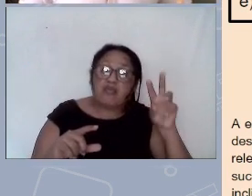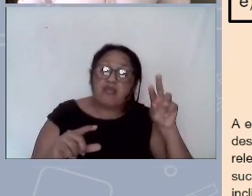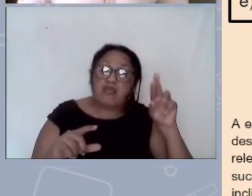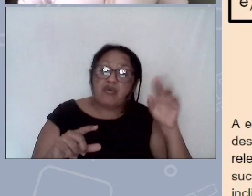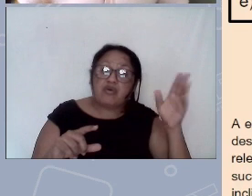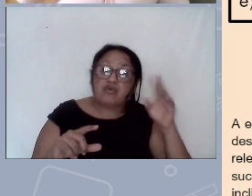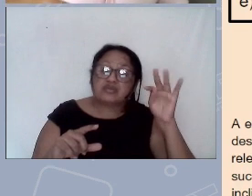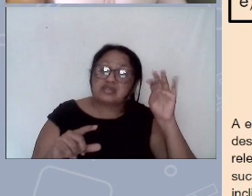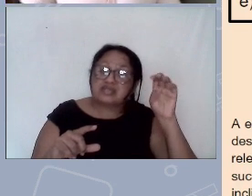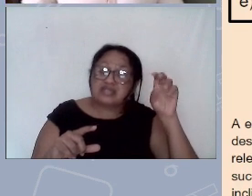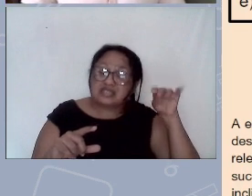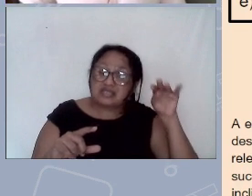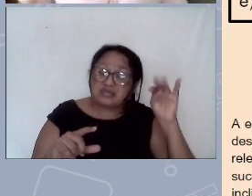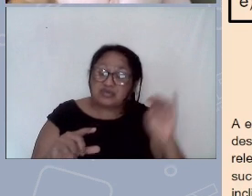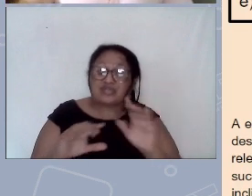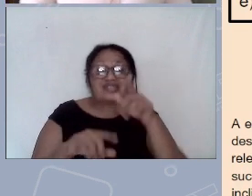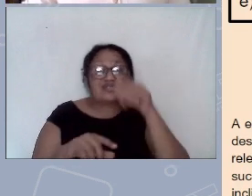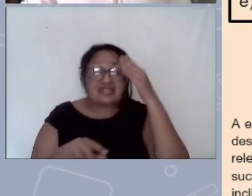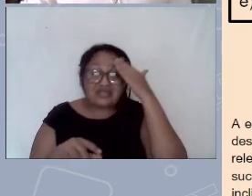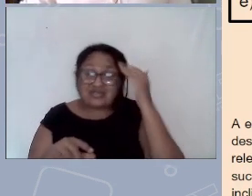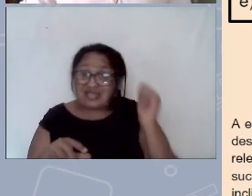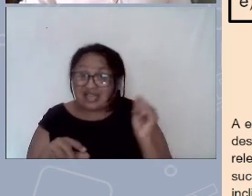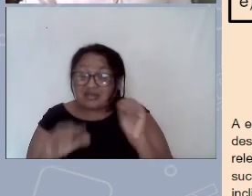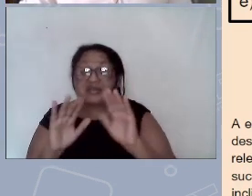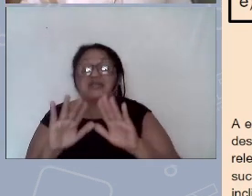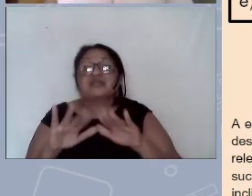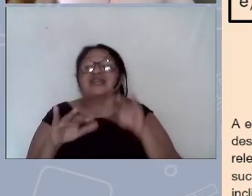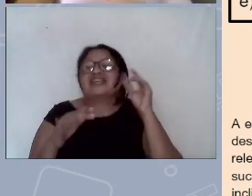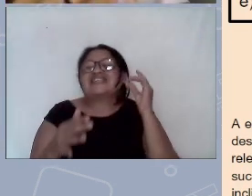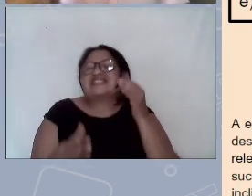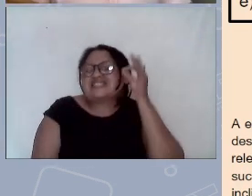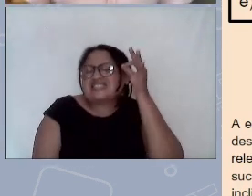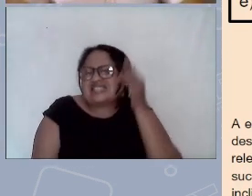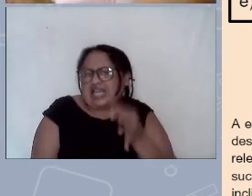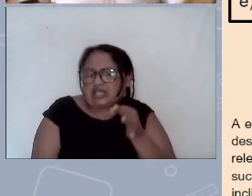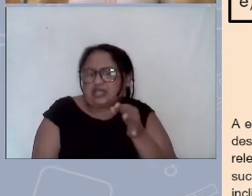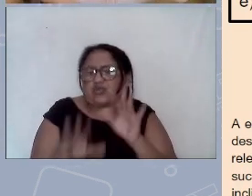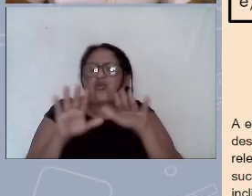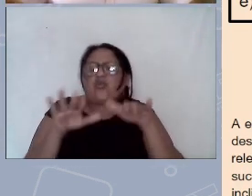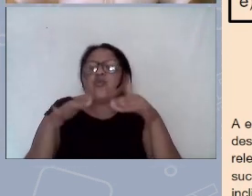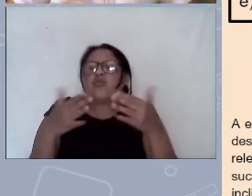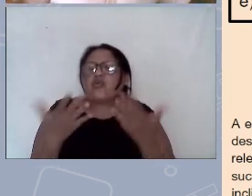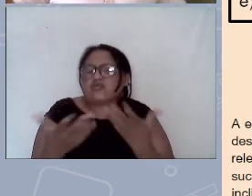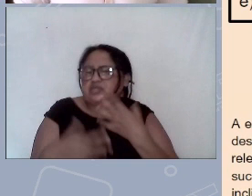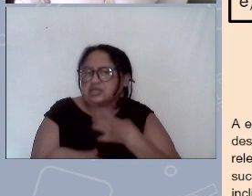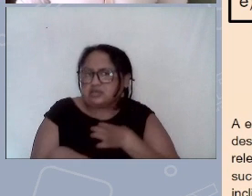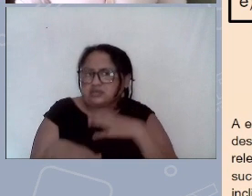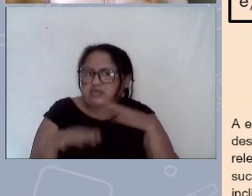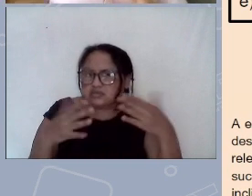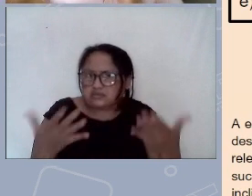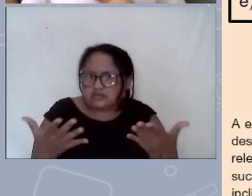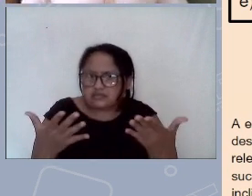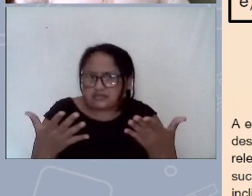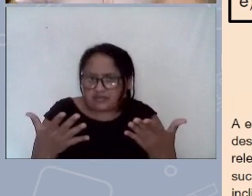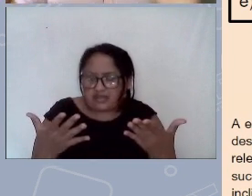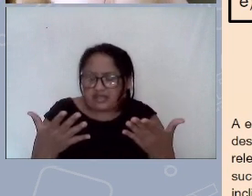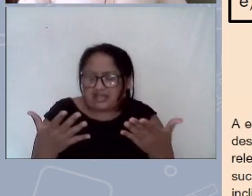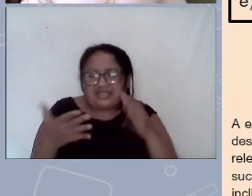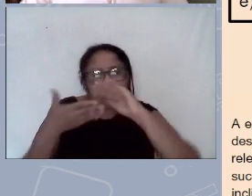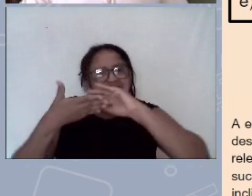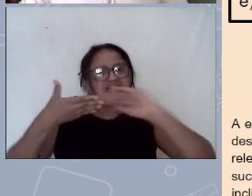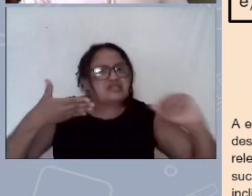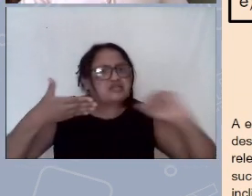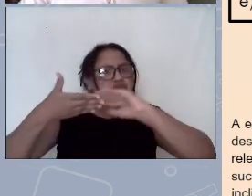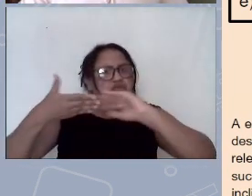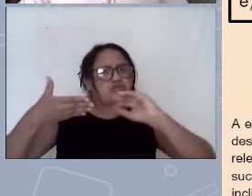saiba exatamente que forma é essa você consiga então e tirando aquelas formas que você sabe